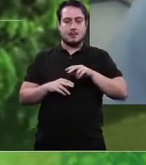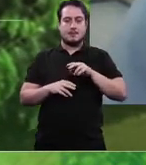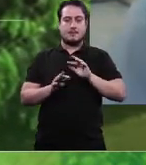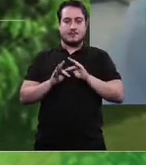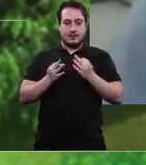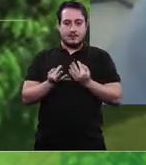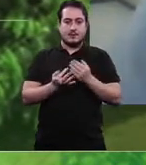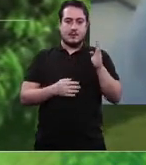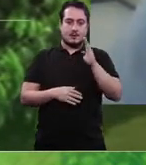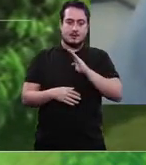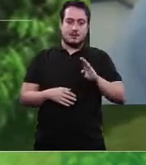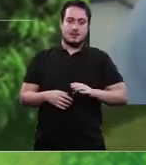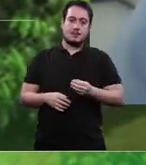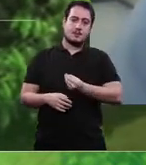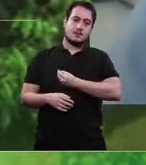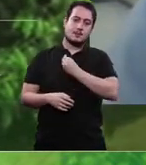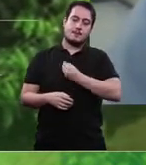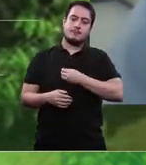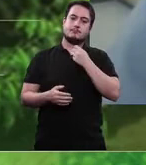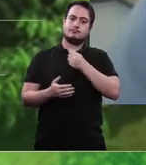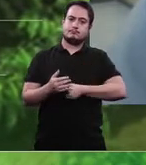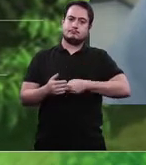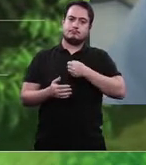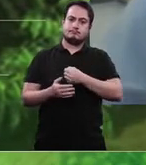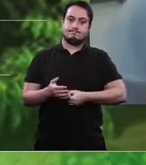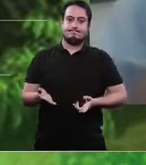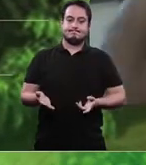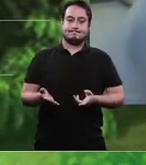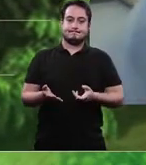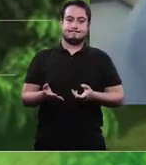pela família brasileira que vive lutando